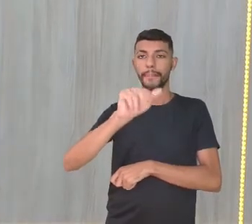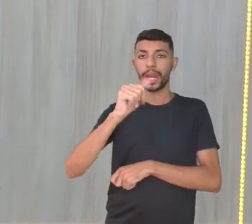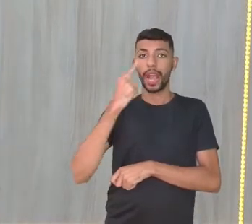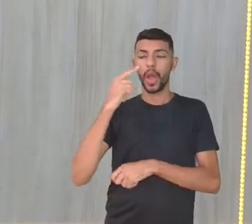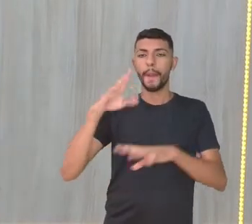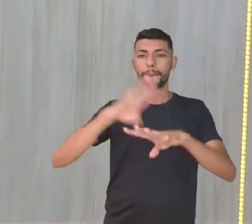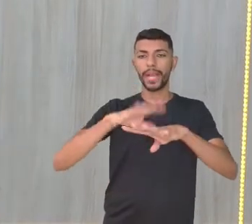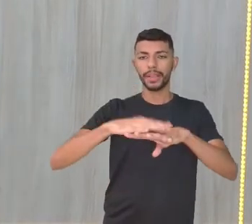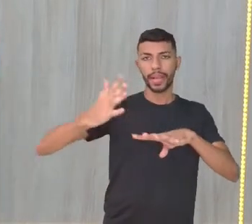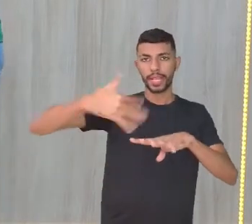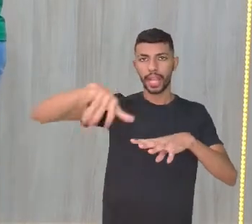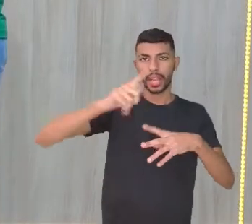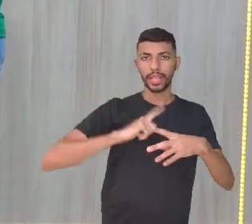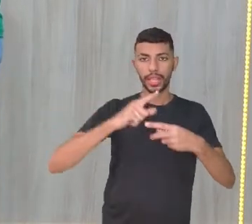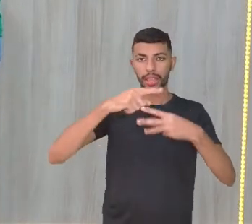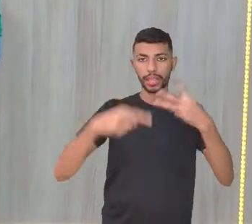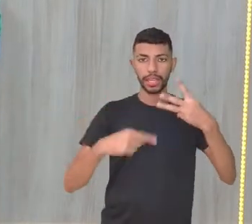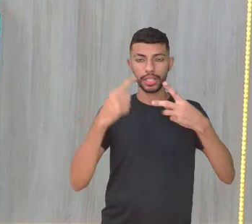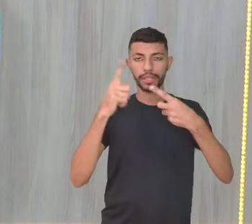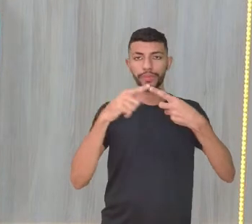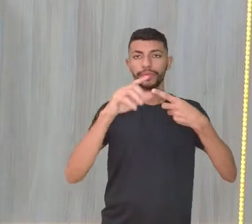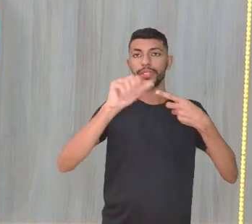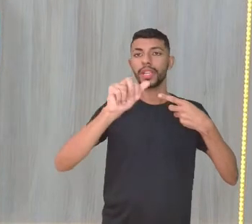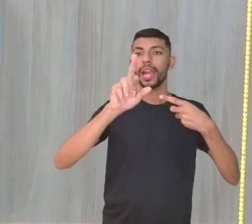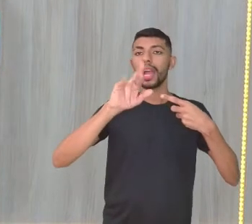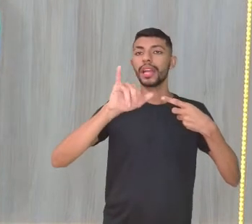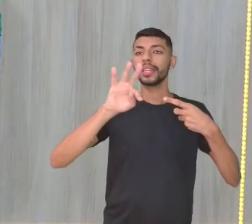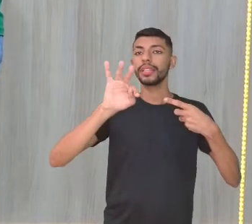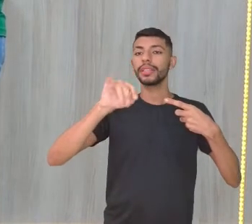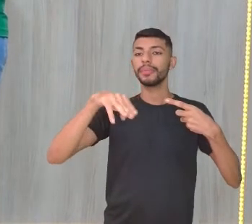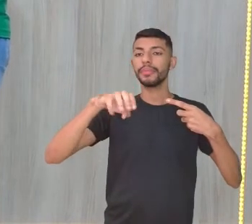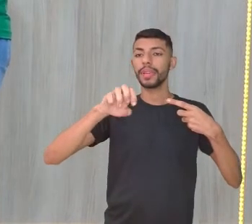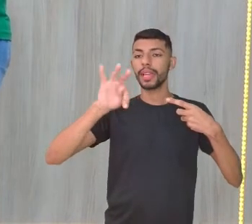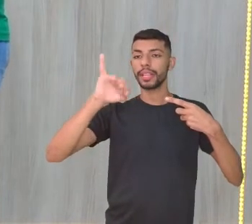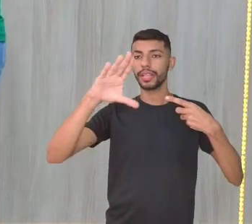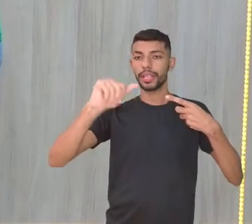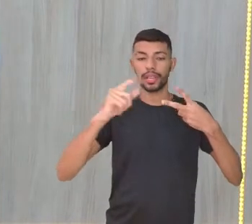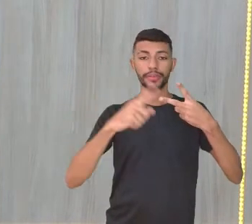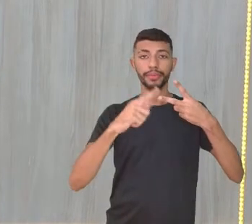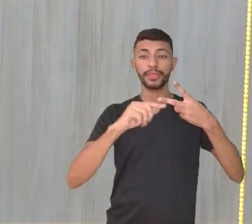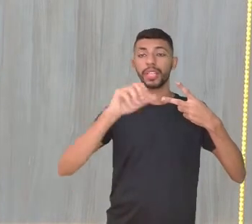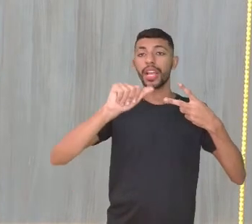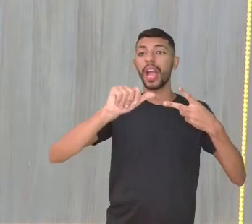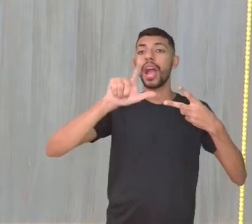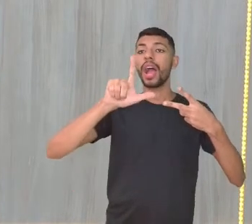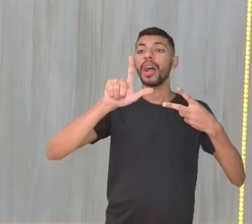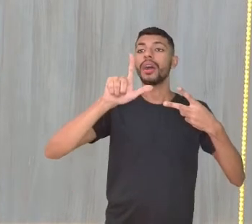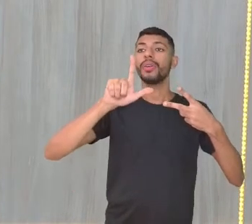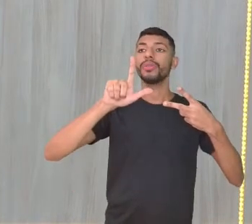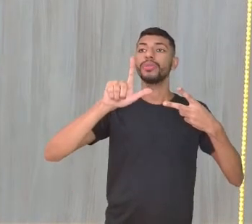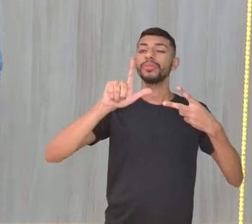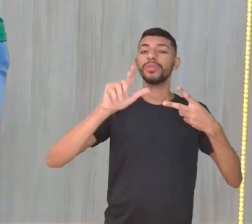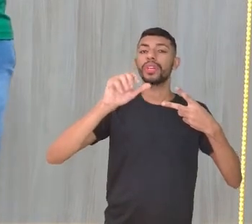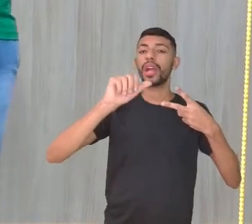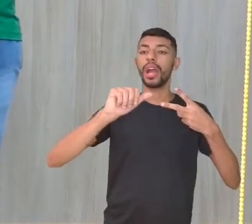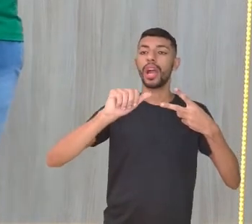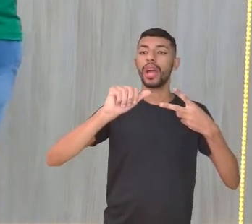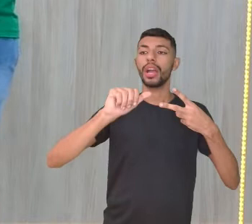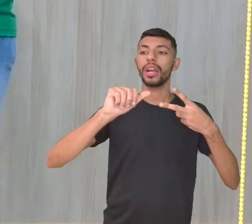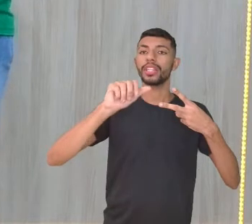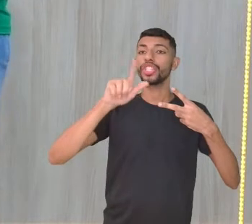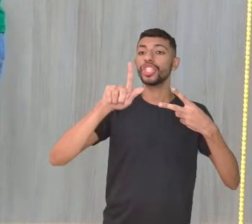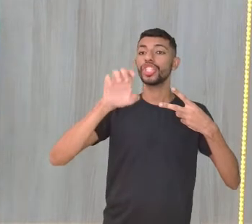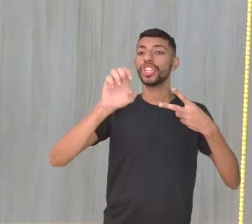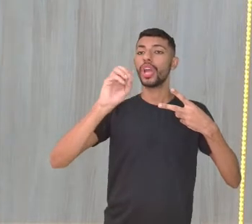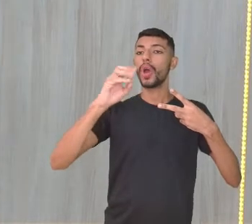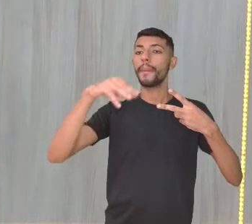ramos. A gente tem a aritmética, a geometria e a álgebra, certo? Então, a